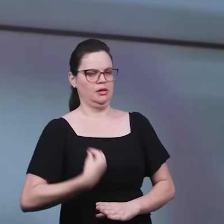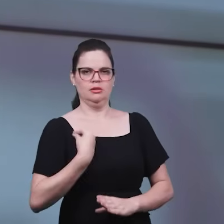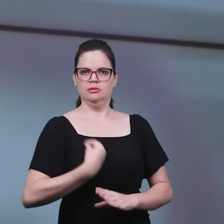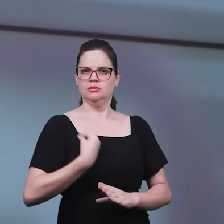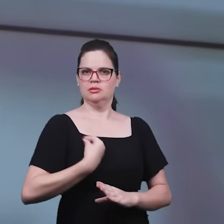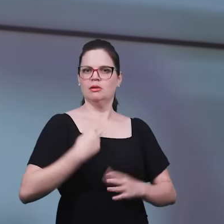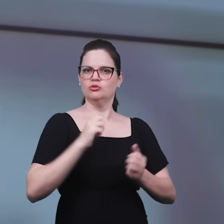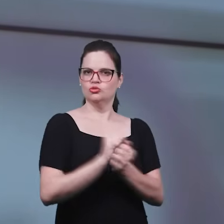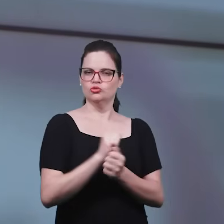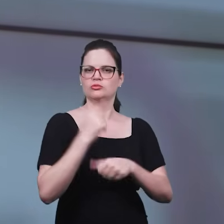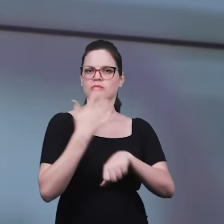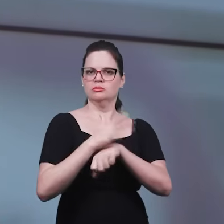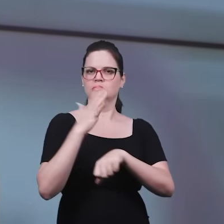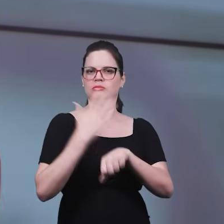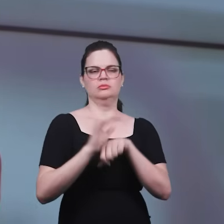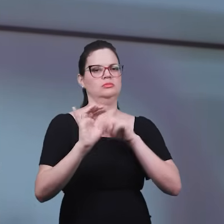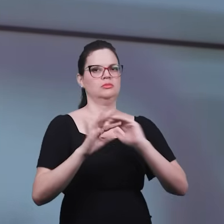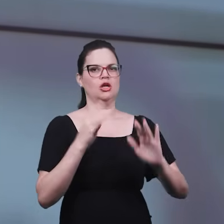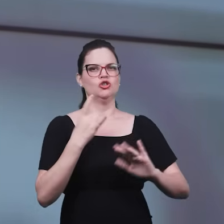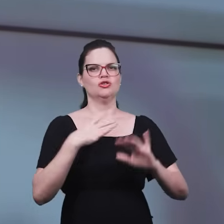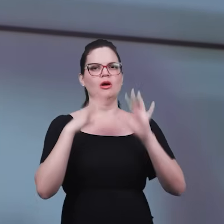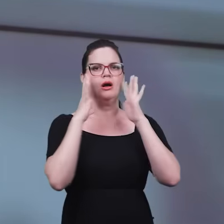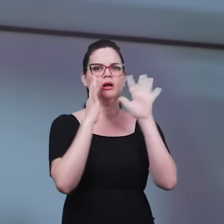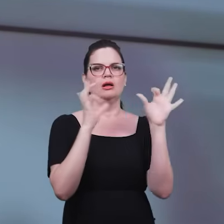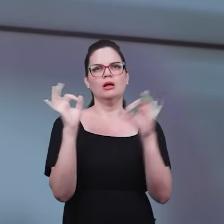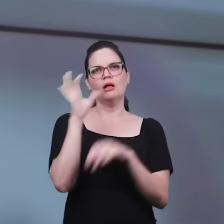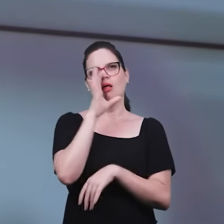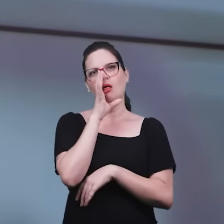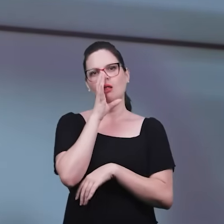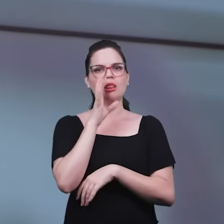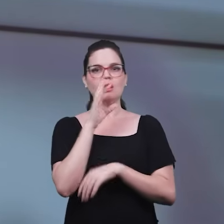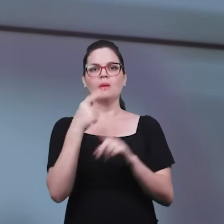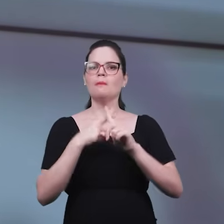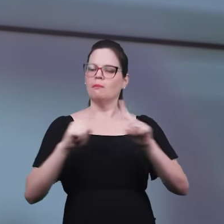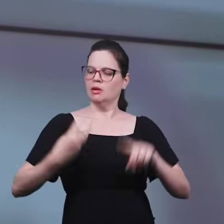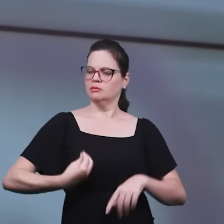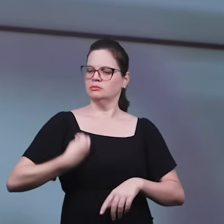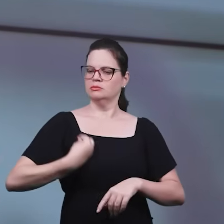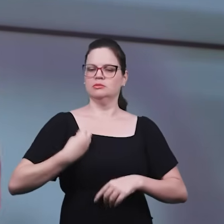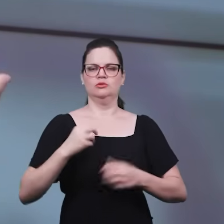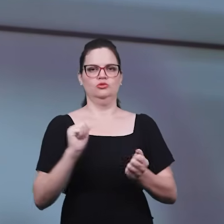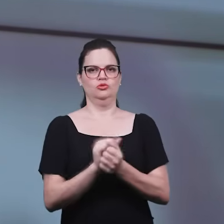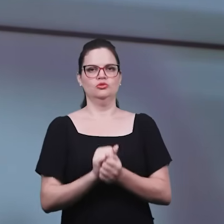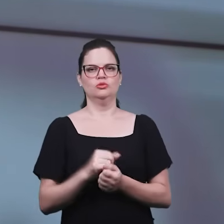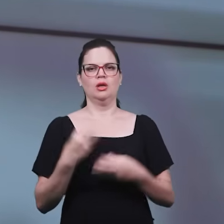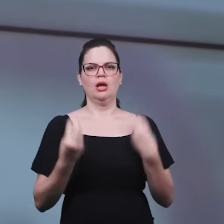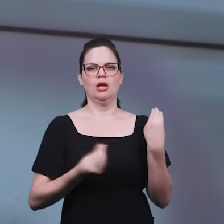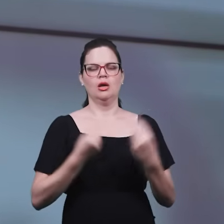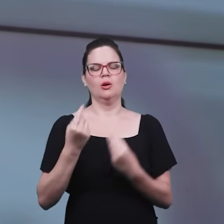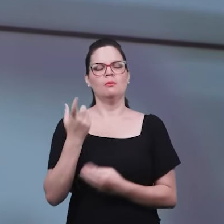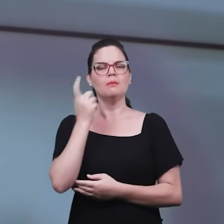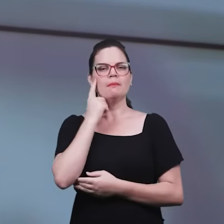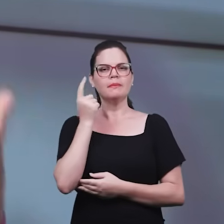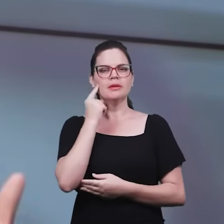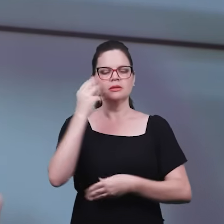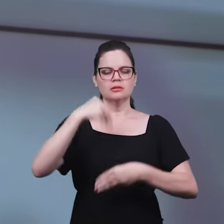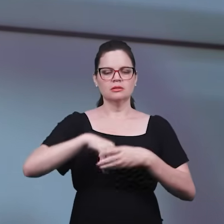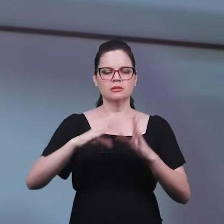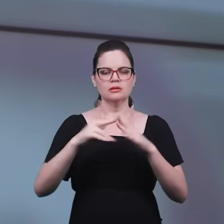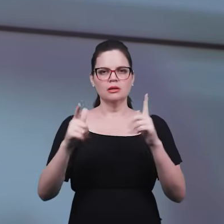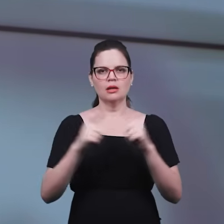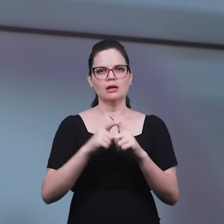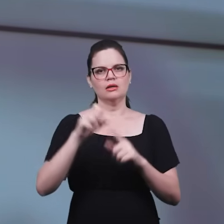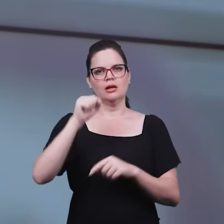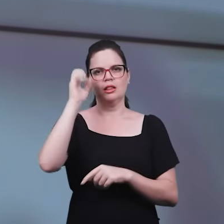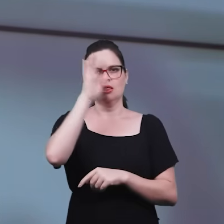participar do louvor, não estar apenas assistindo. E como que a gente pode pensar nas nossas igrejas, no Brasil,